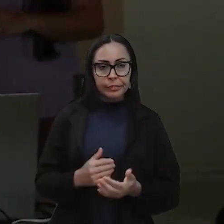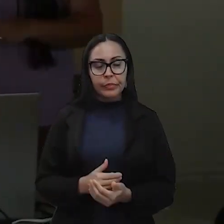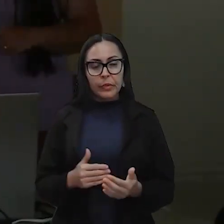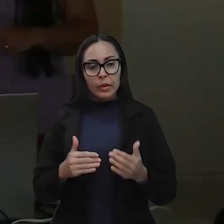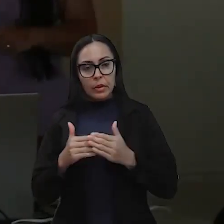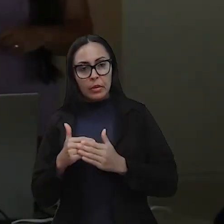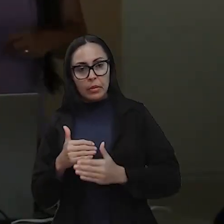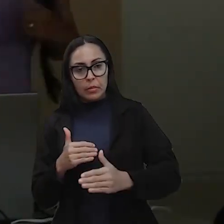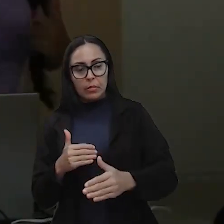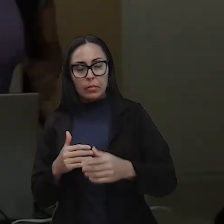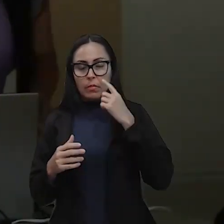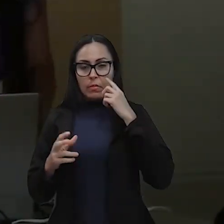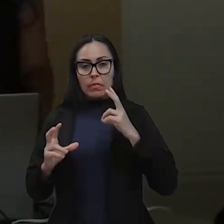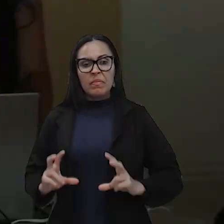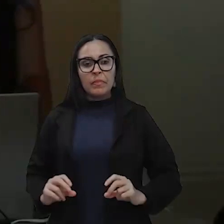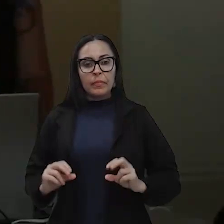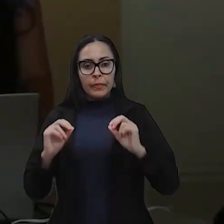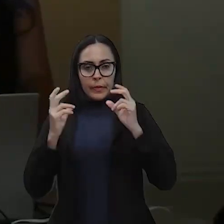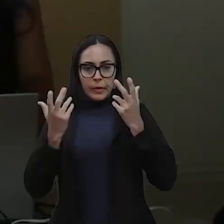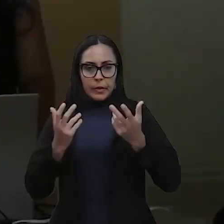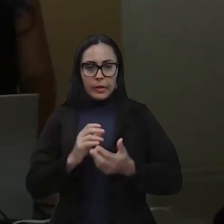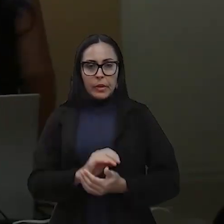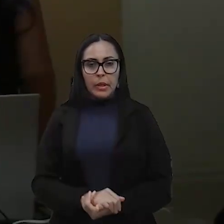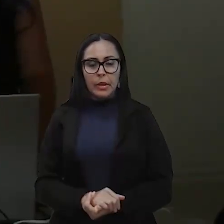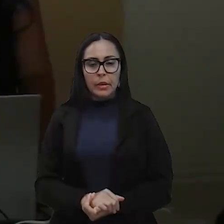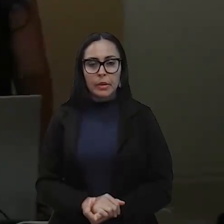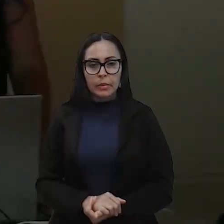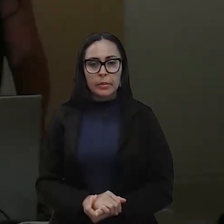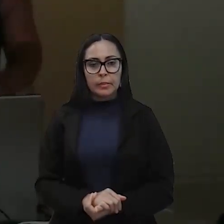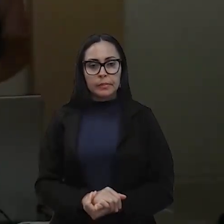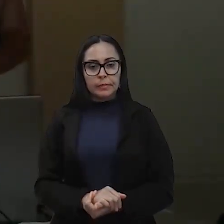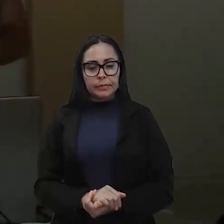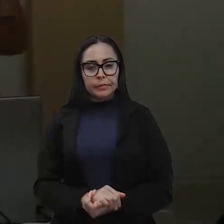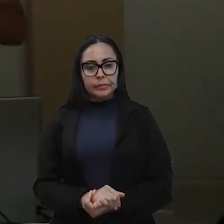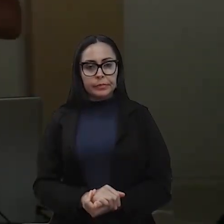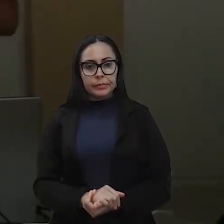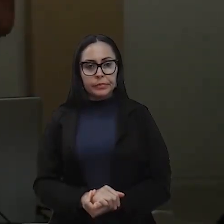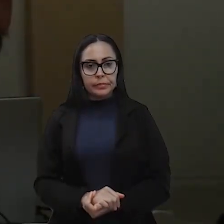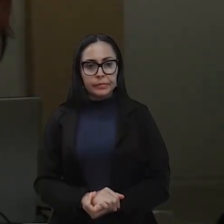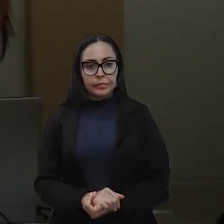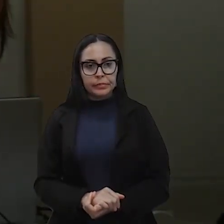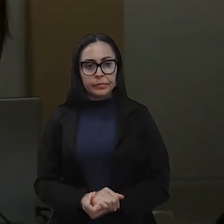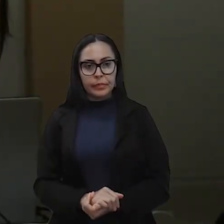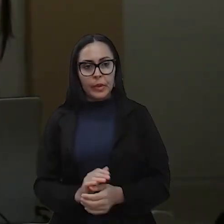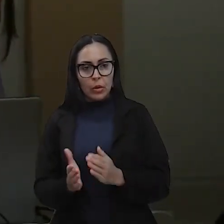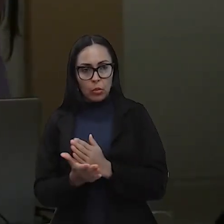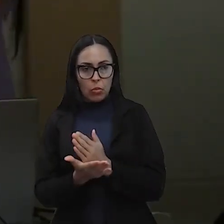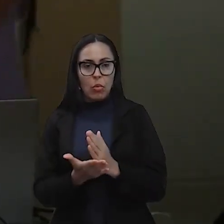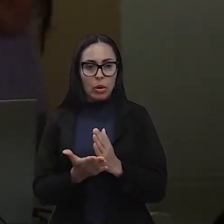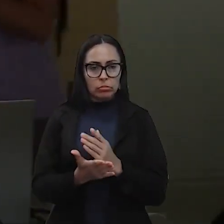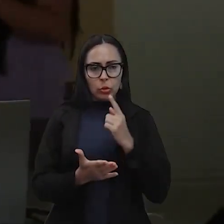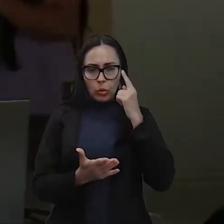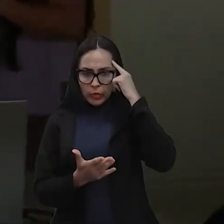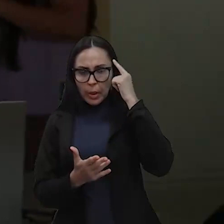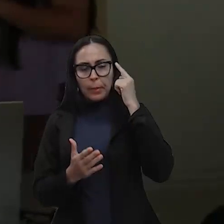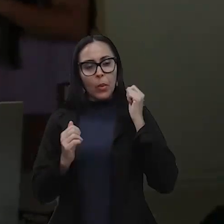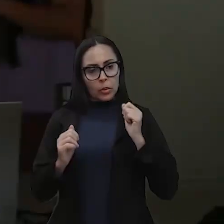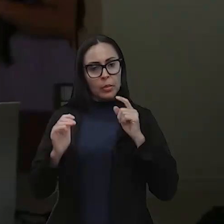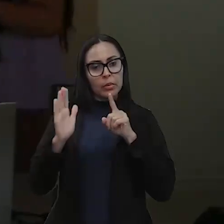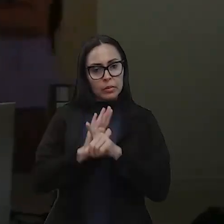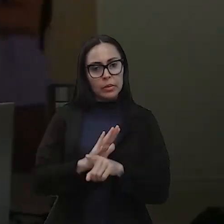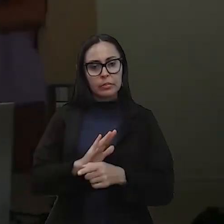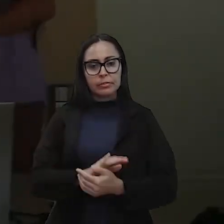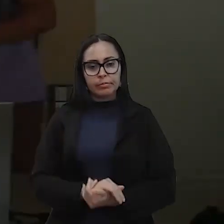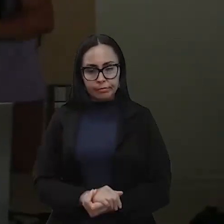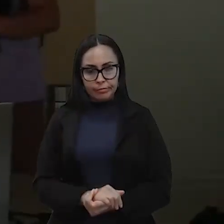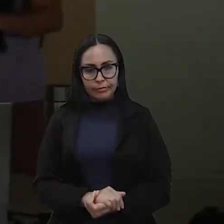aí, certo? 2 ou mais fatores. Se tiver alguma dúvida, vocês já vão perguntando. Idade média